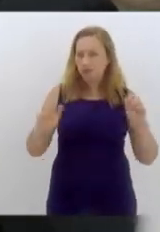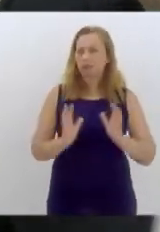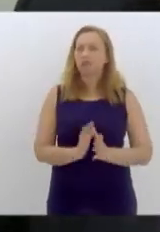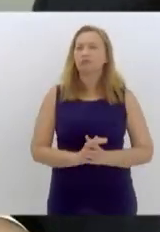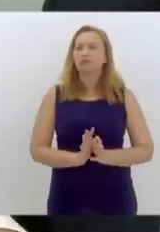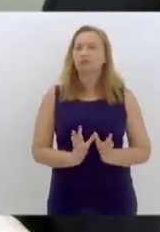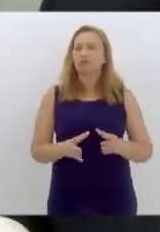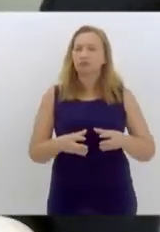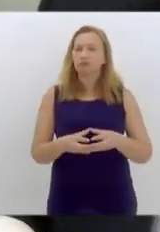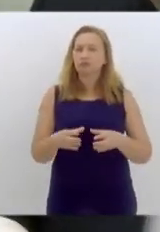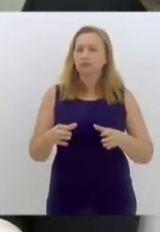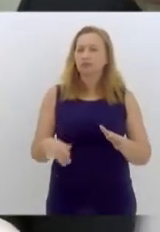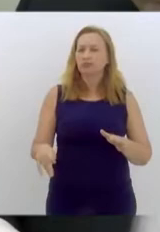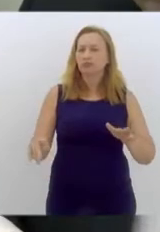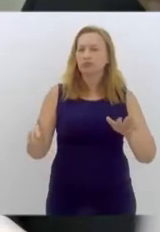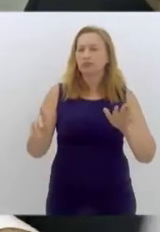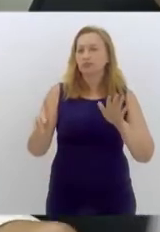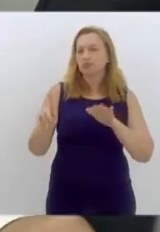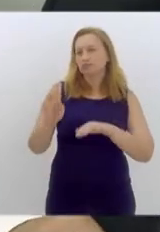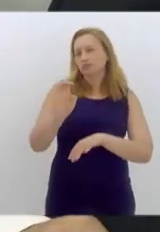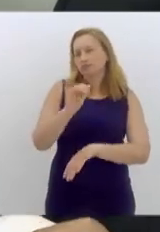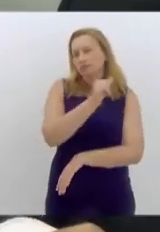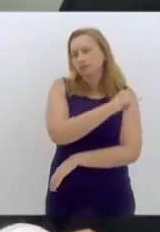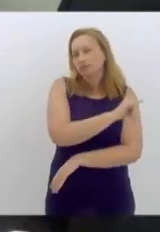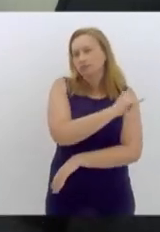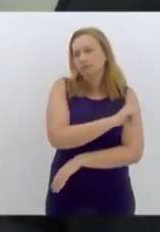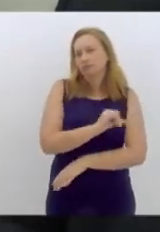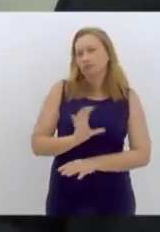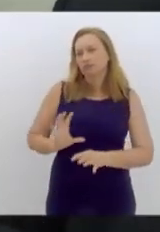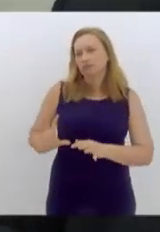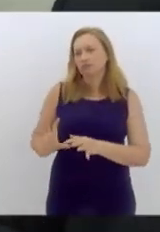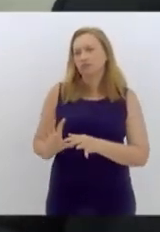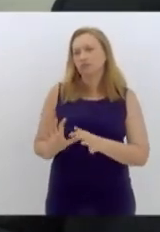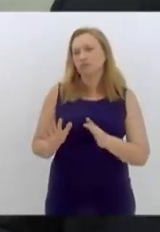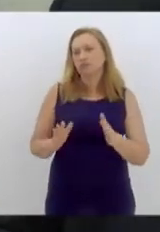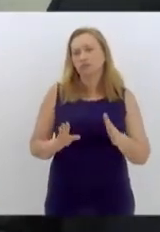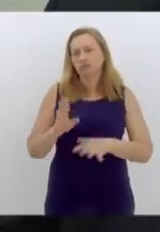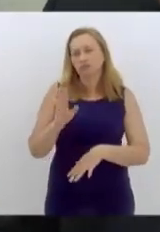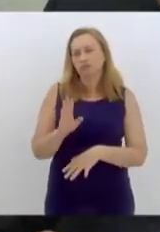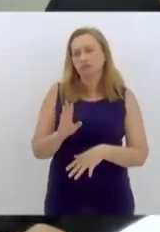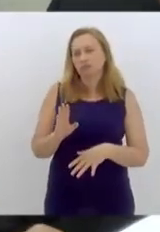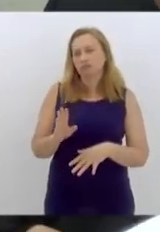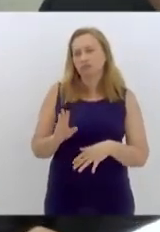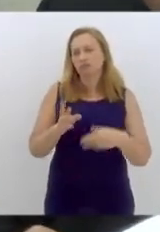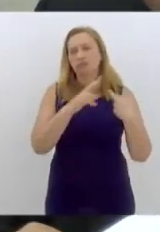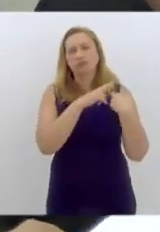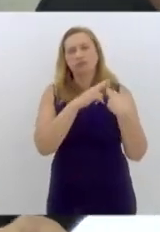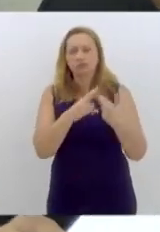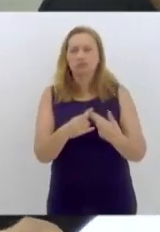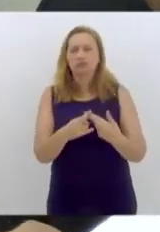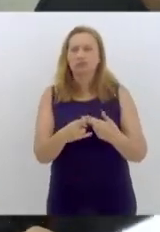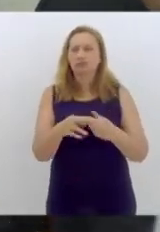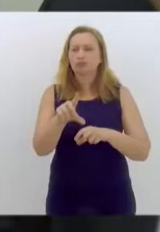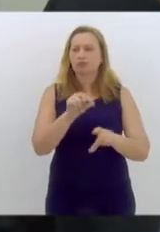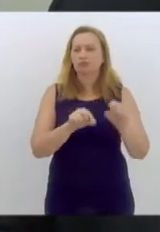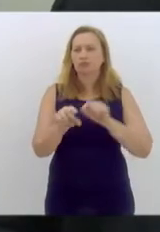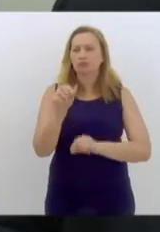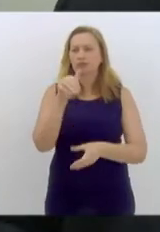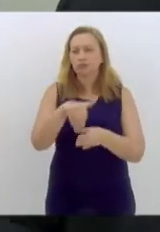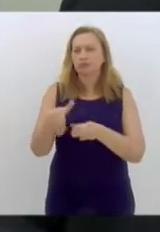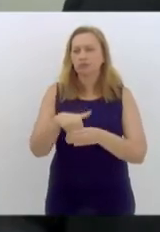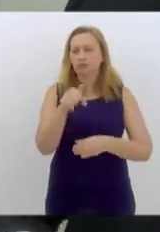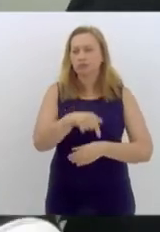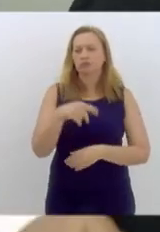o Rio de Janeiro está no limbo, né? E a gente vai ter que ter muita responsabilidade nessa decisão da nossa votação aqui no